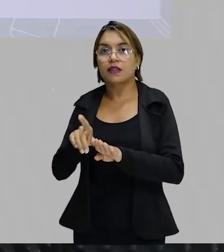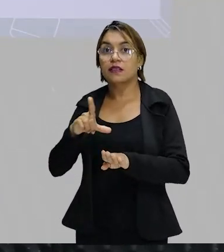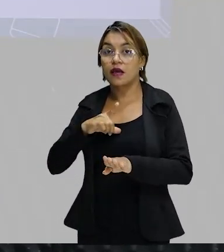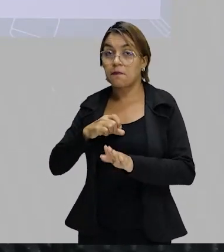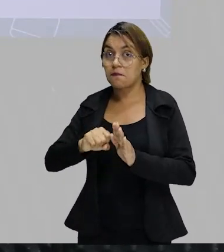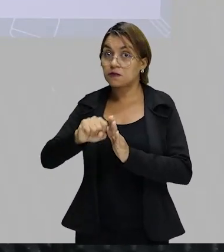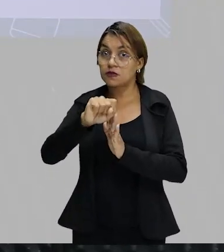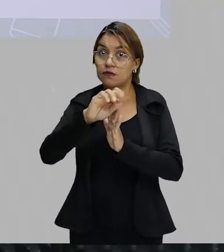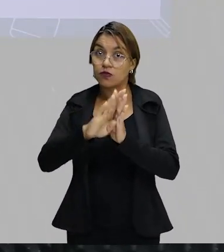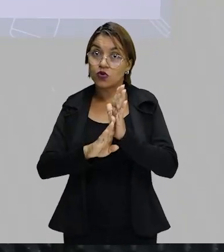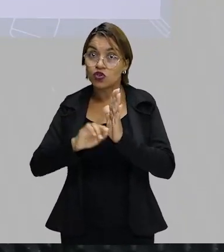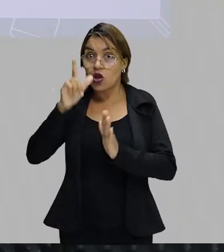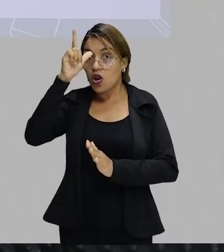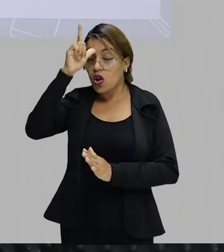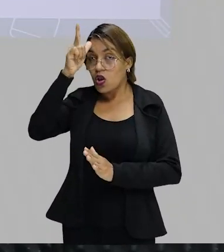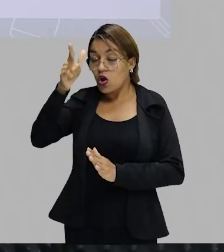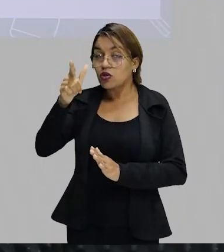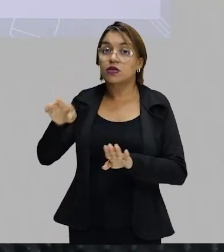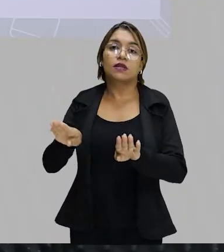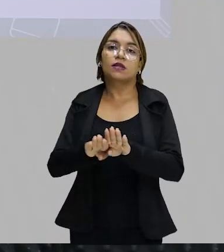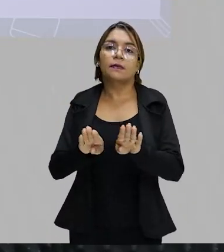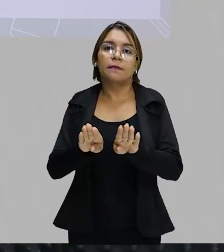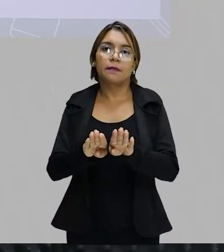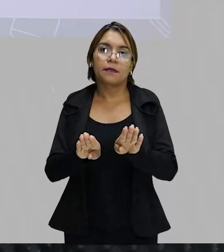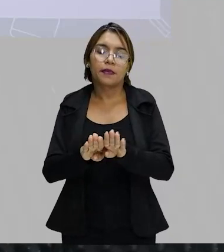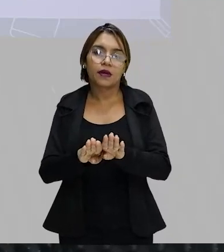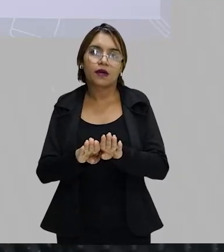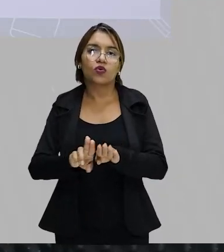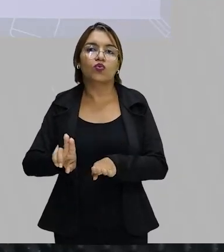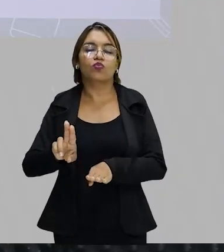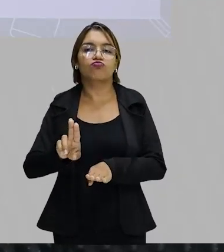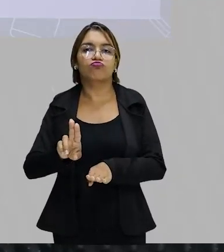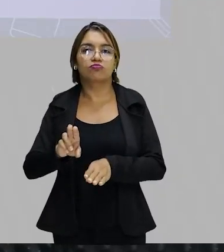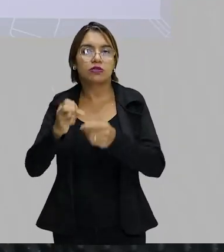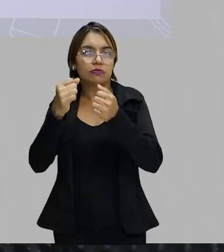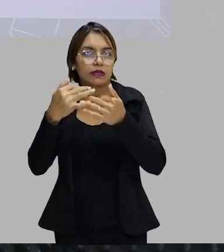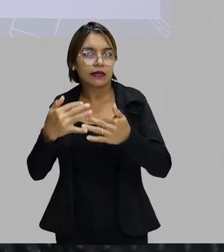simbologia lógica também estabelecida para